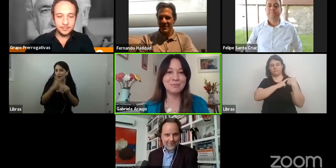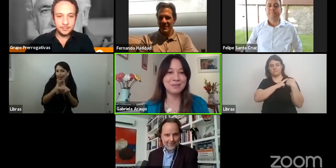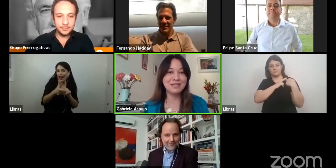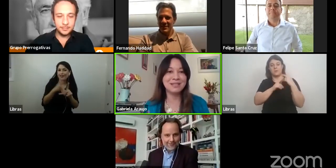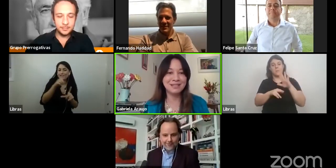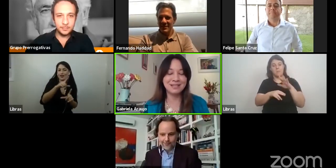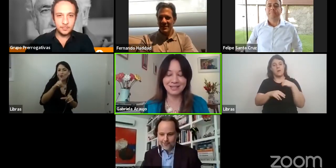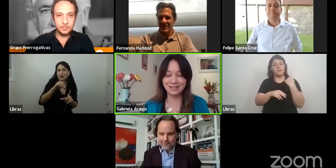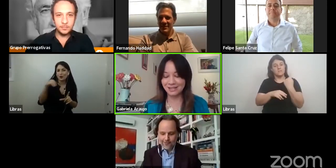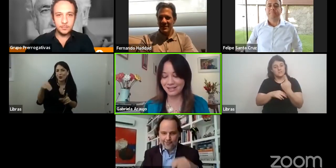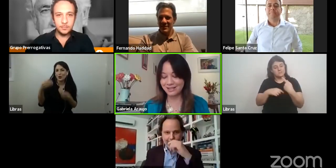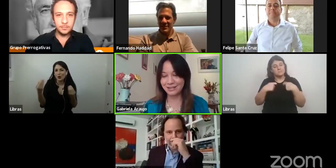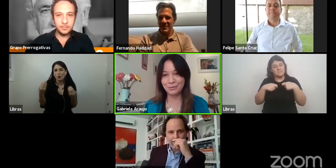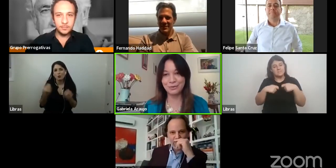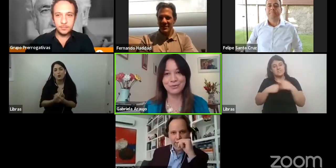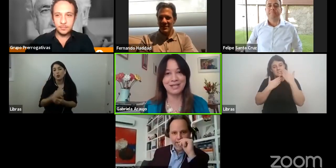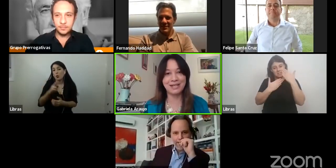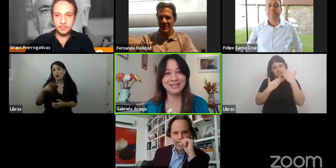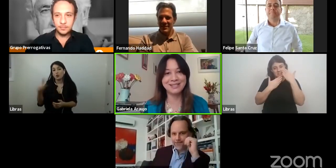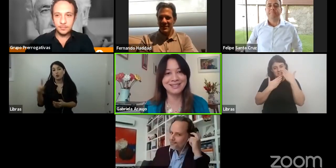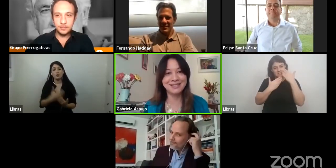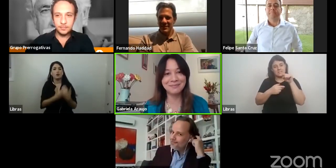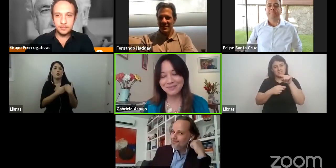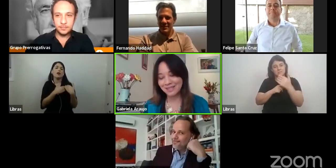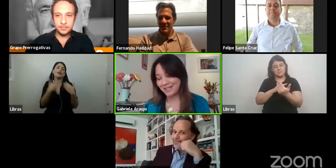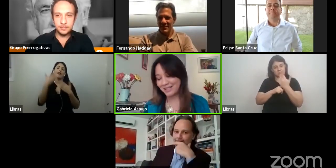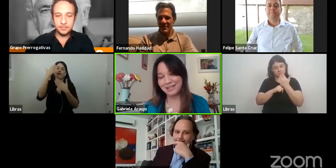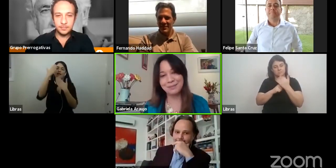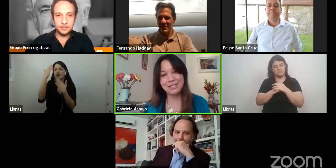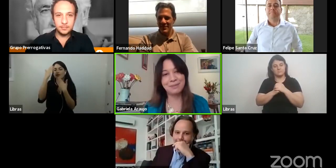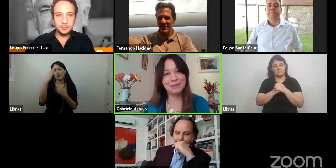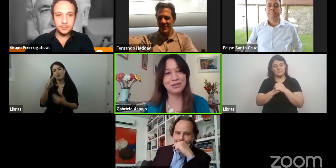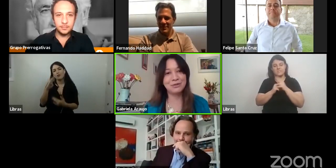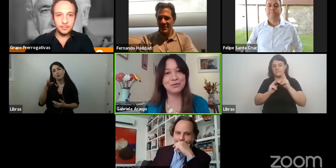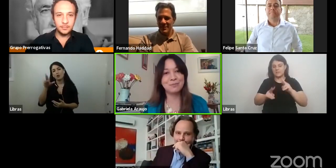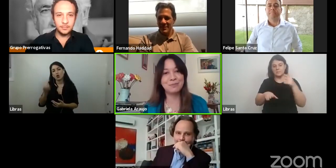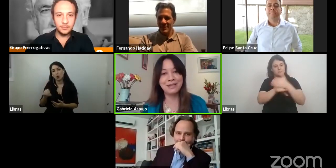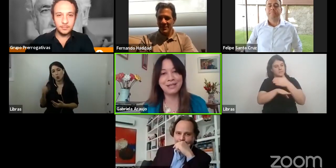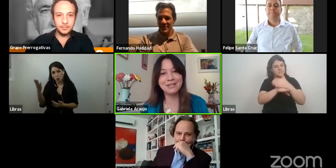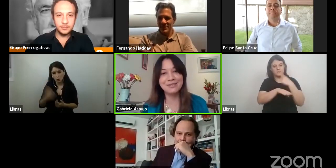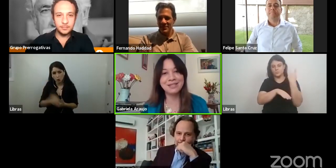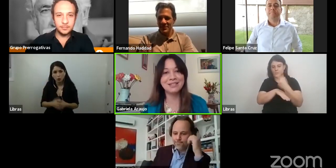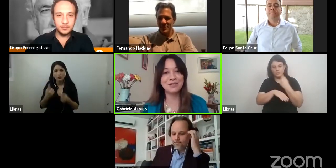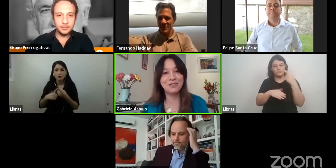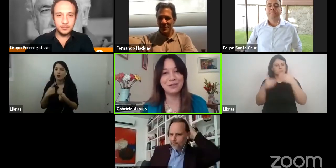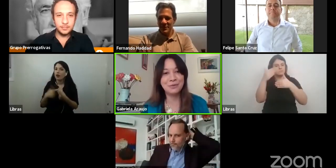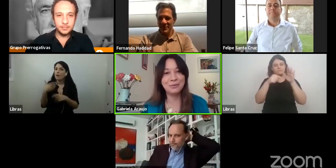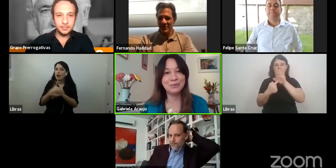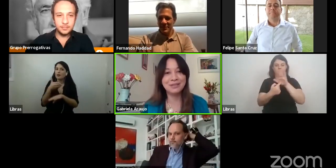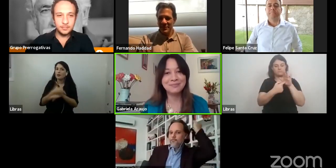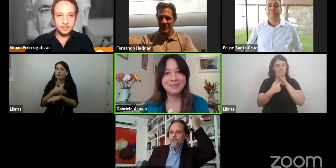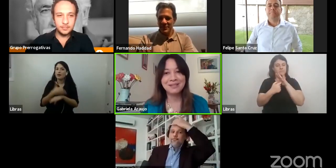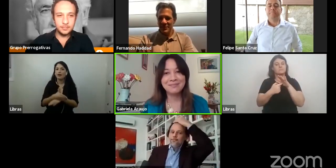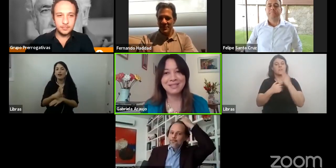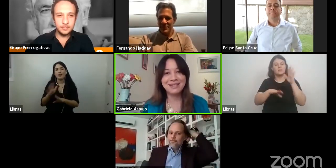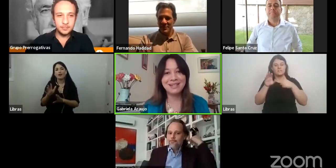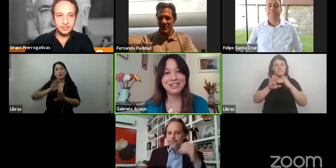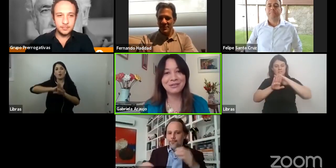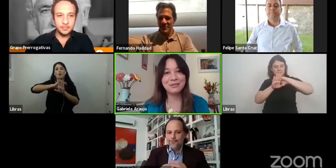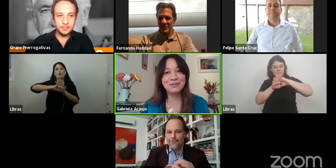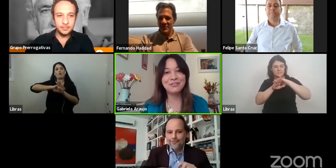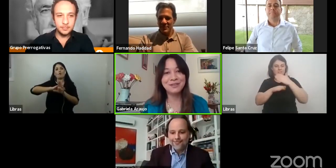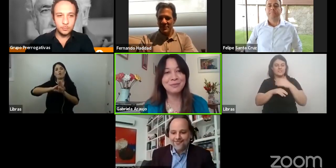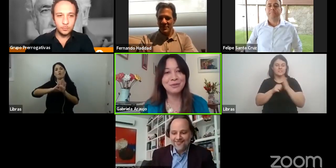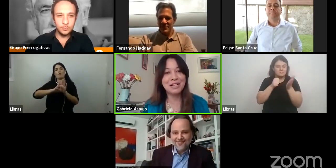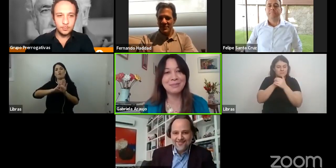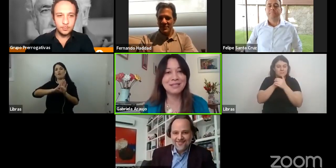mas a gente precisa aqui agradecer o Bruno Salles, que tem participado de todos os painéis, às vezes de forma oculta, mas ele acho